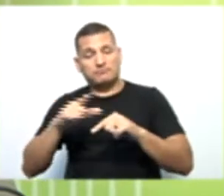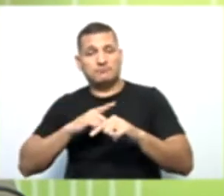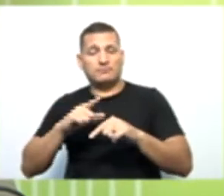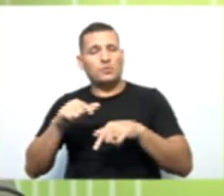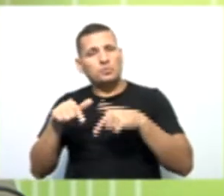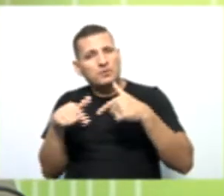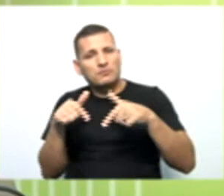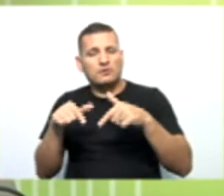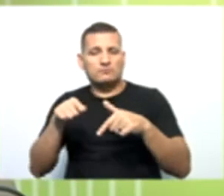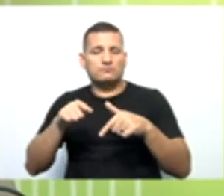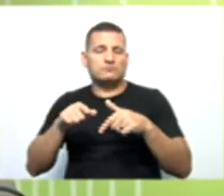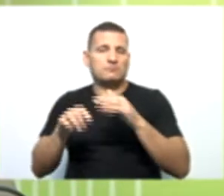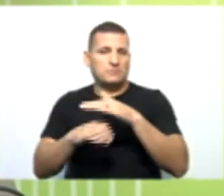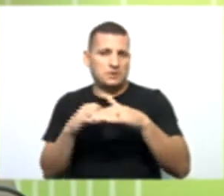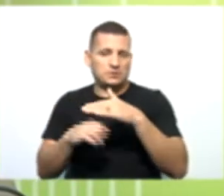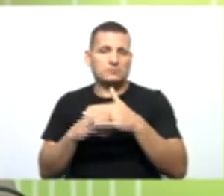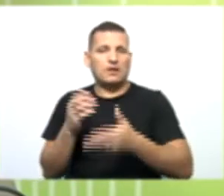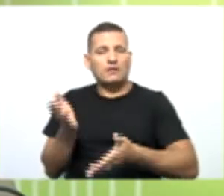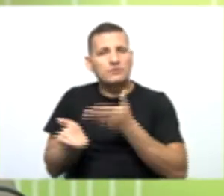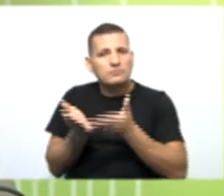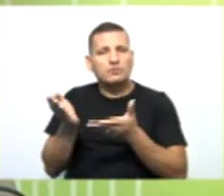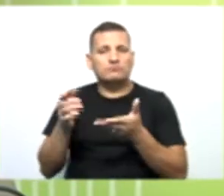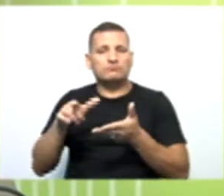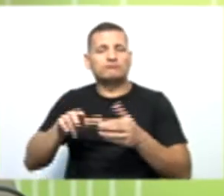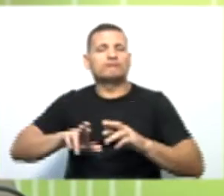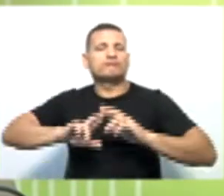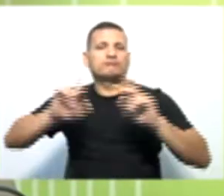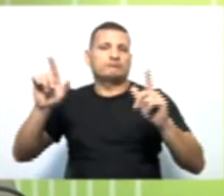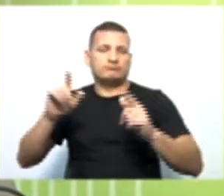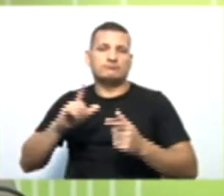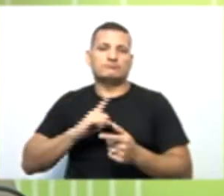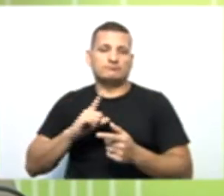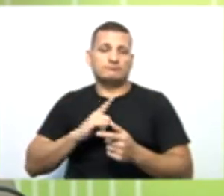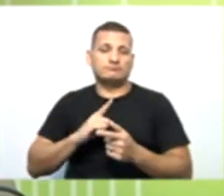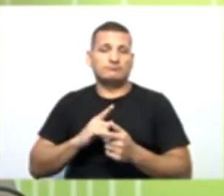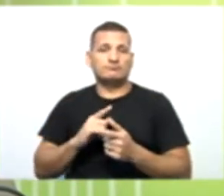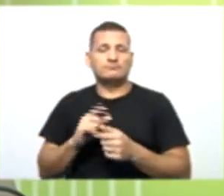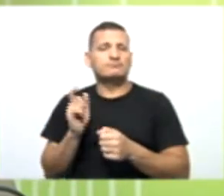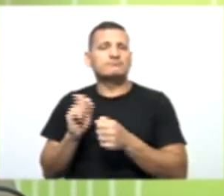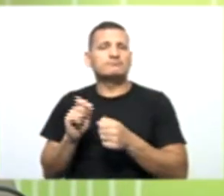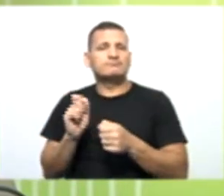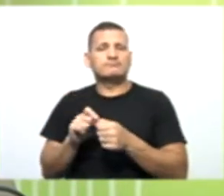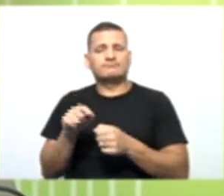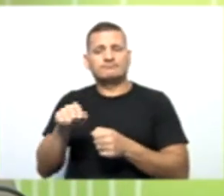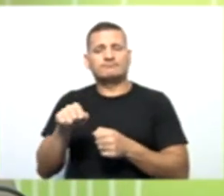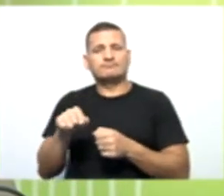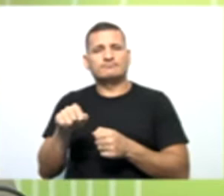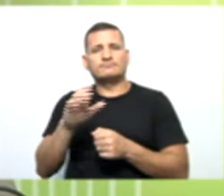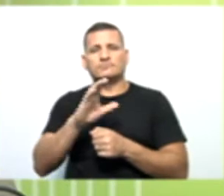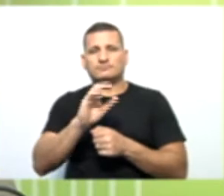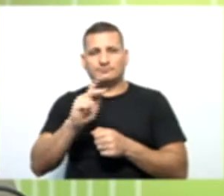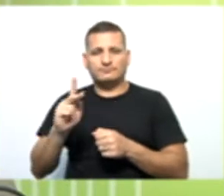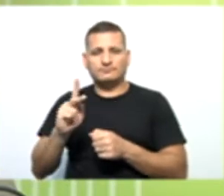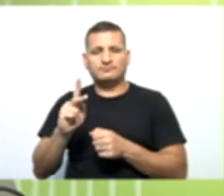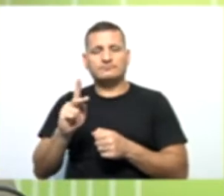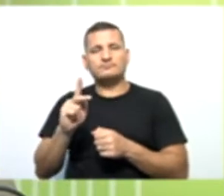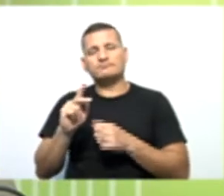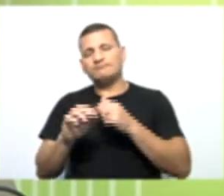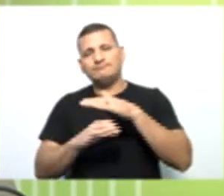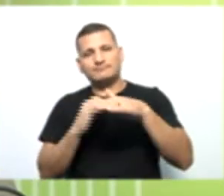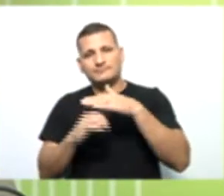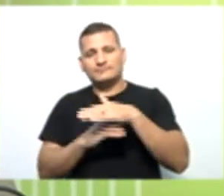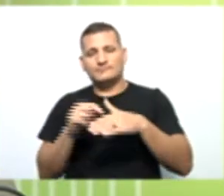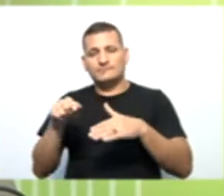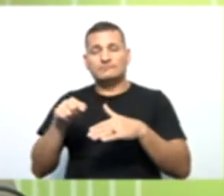serviço, na minha empresa, no meu atendimento. É um diferencial que me faz uma empresa